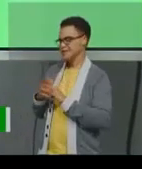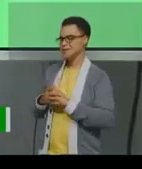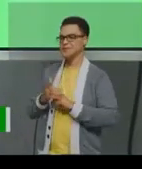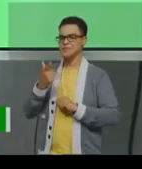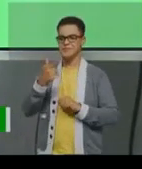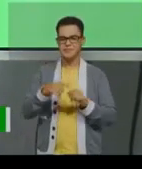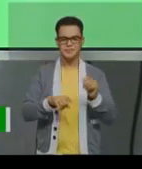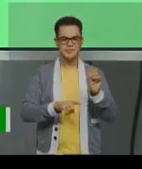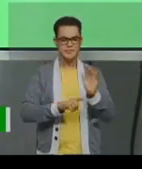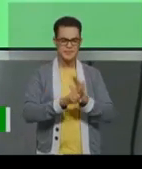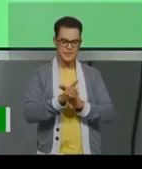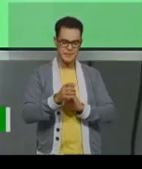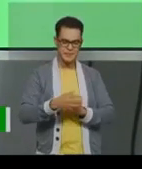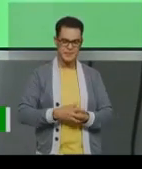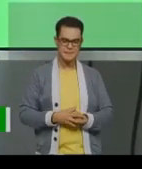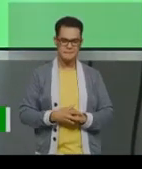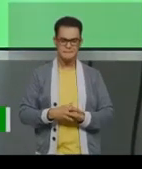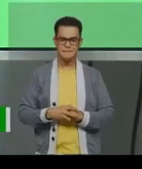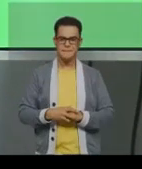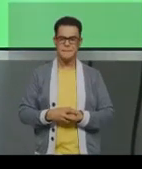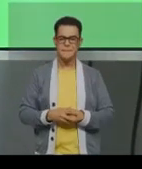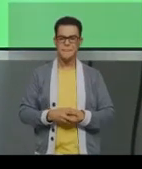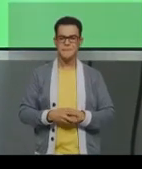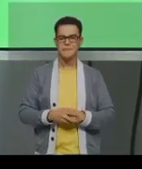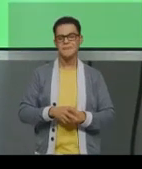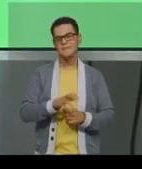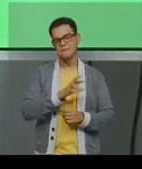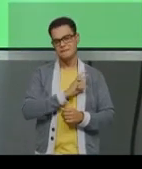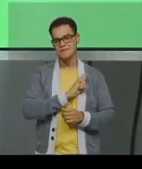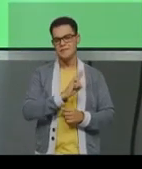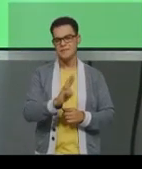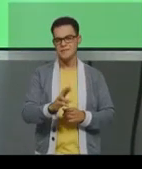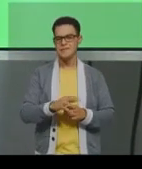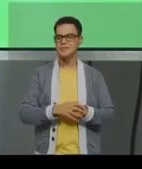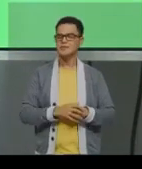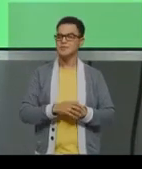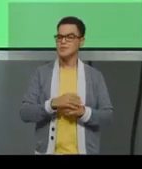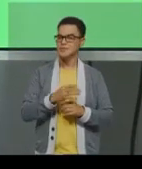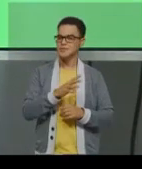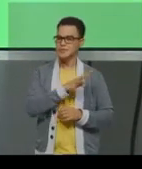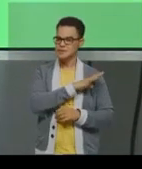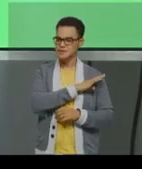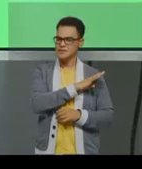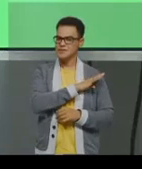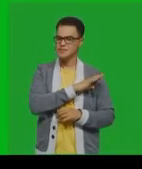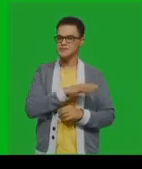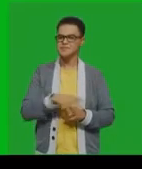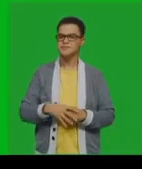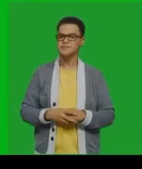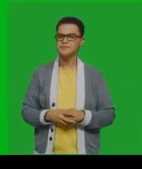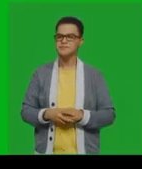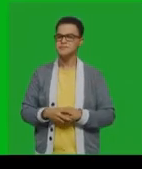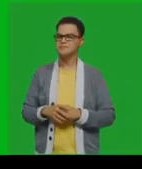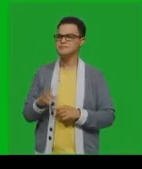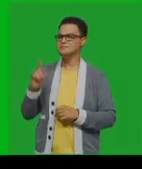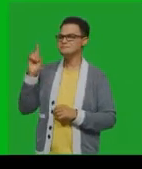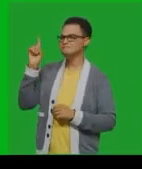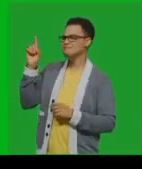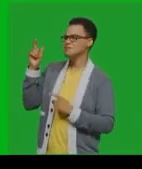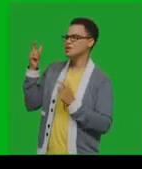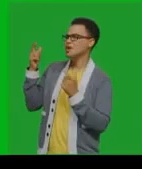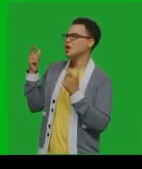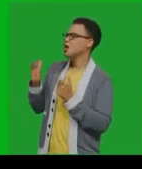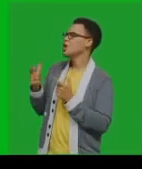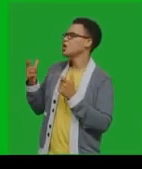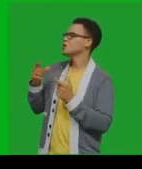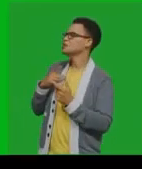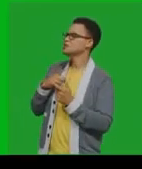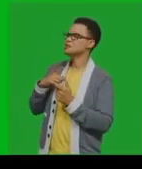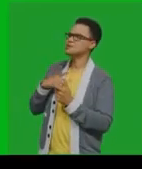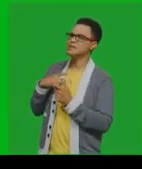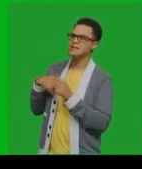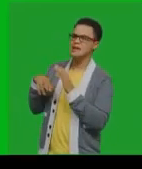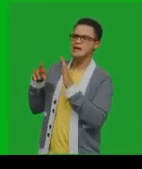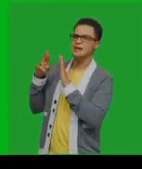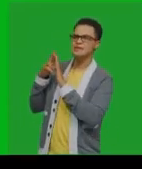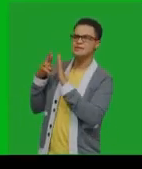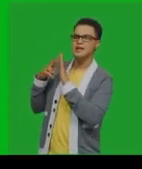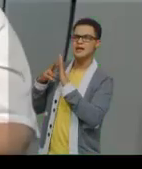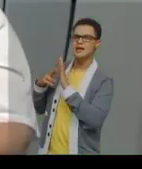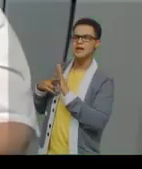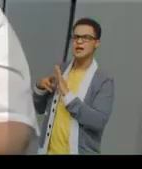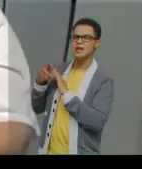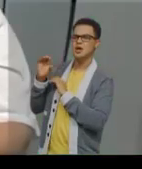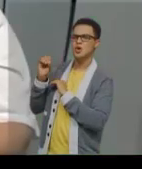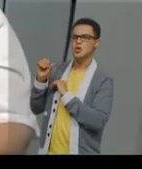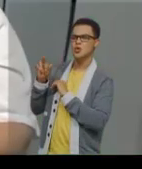próxima. Nossa próxima dúvida também é de ensino religioso, é uma dúvida de 4º ano. Onde estão presentes as regras de ouro? Bem,